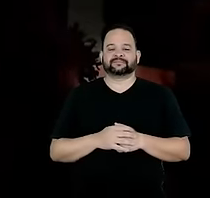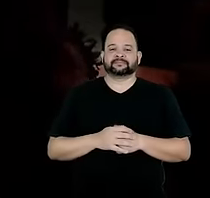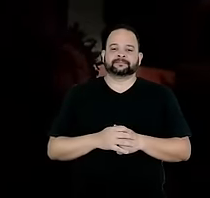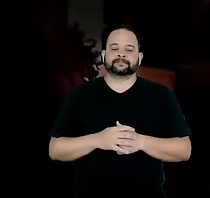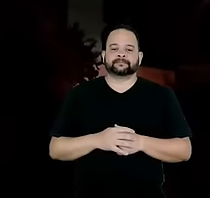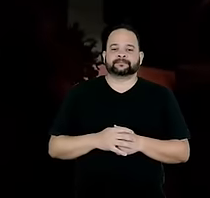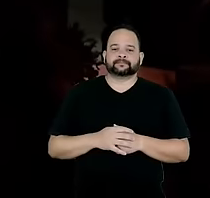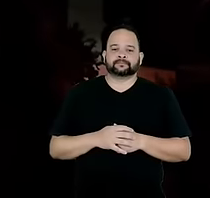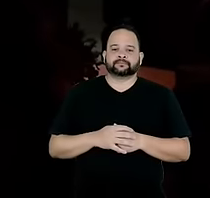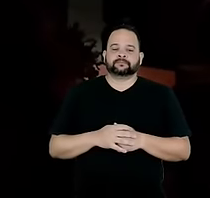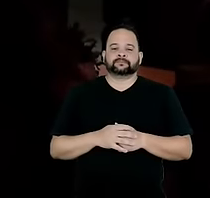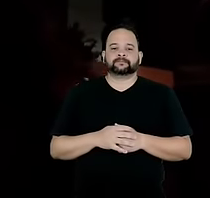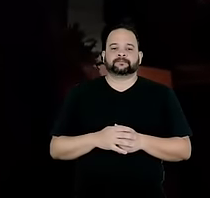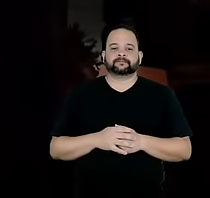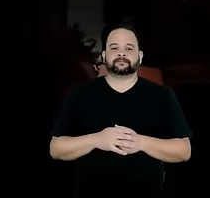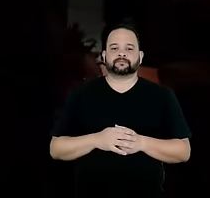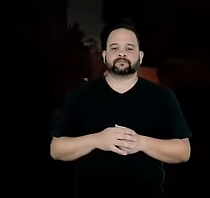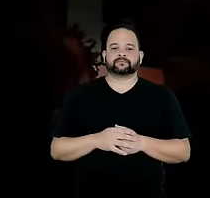tempo